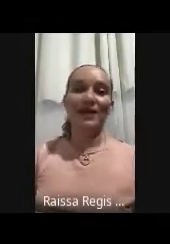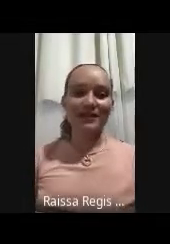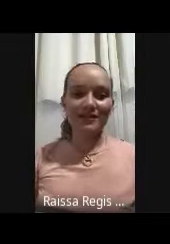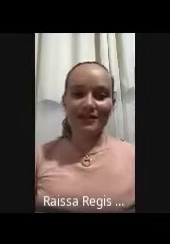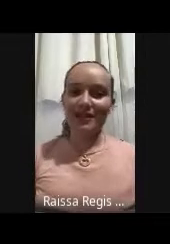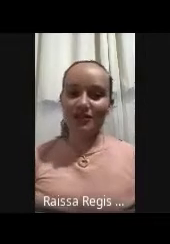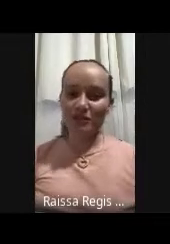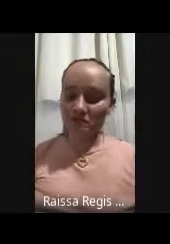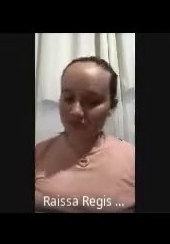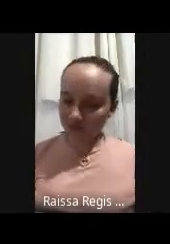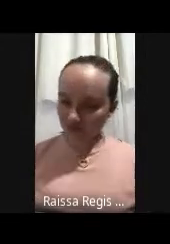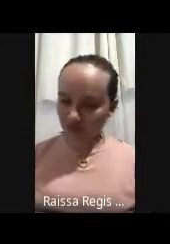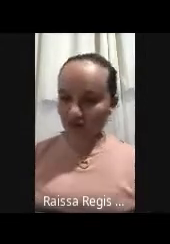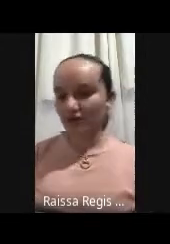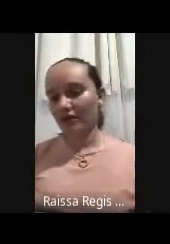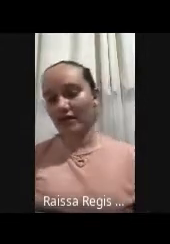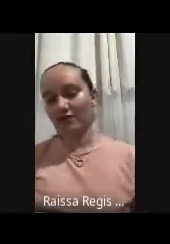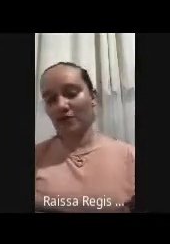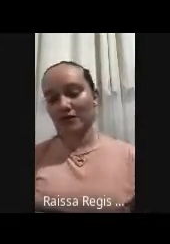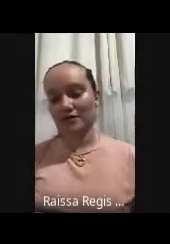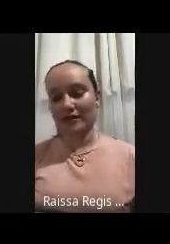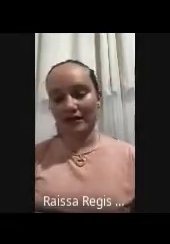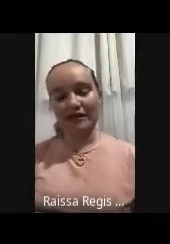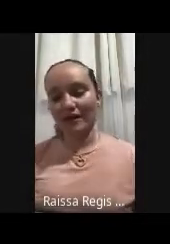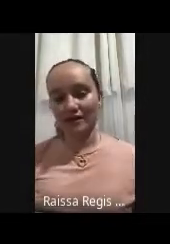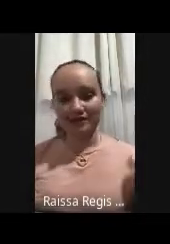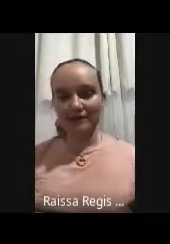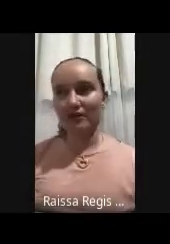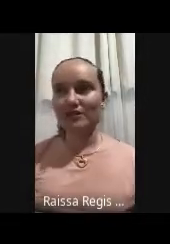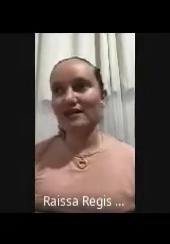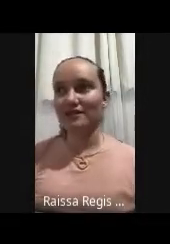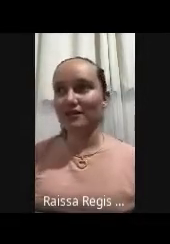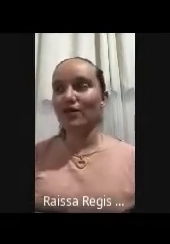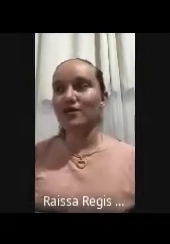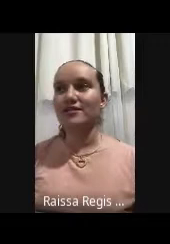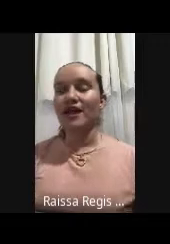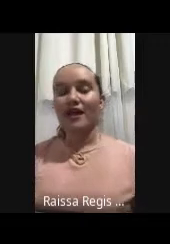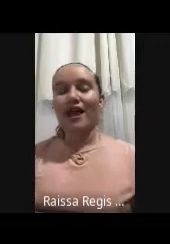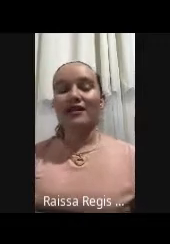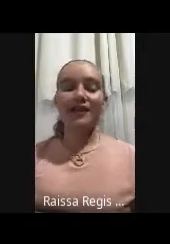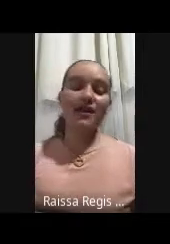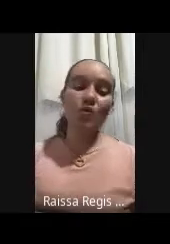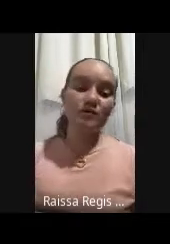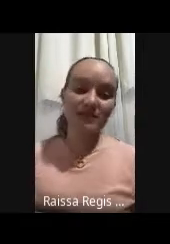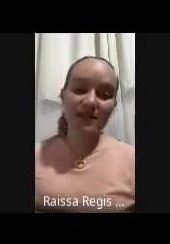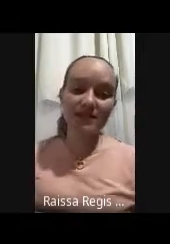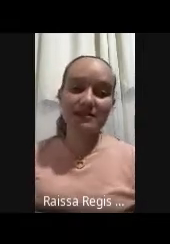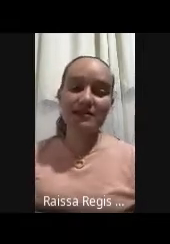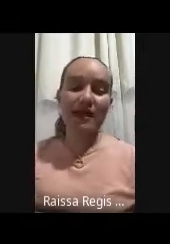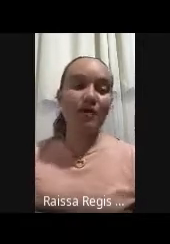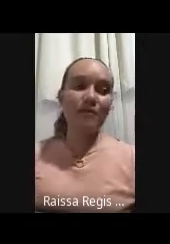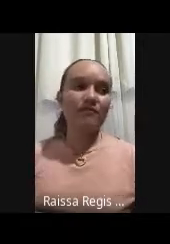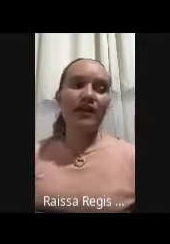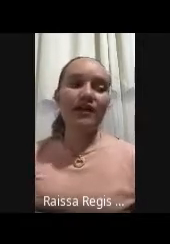E a Mariane, que a gente viu ela, né, nos slides anteriores, ela tem algumas